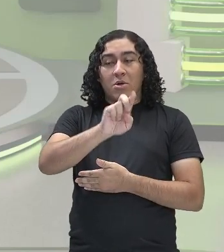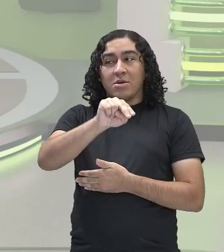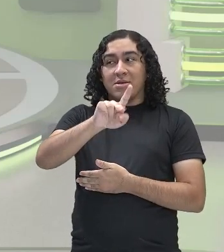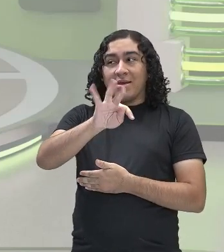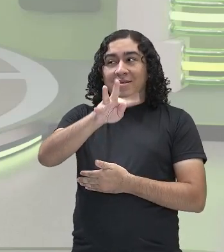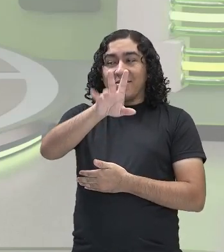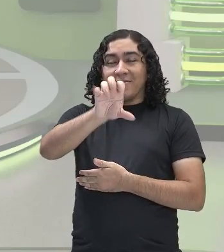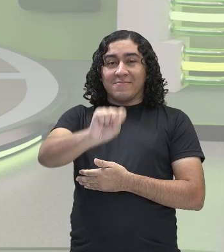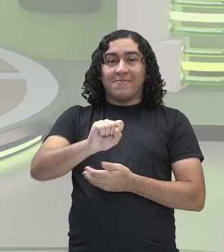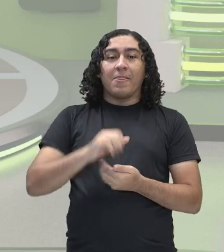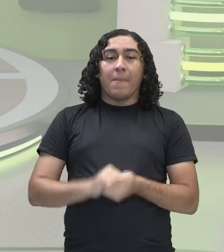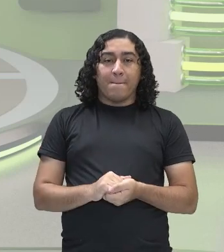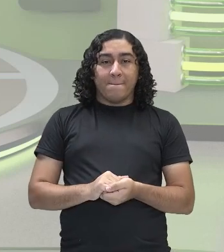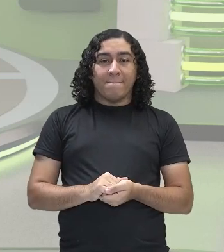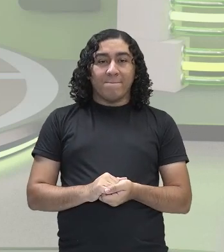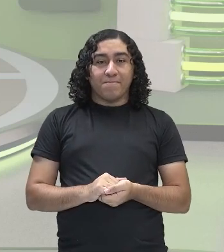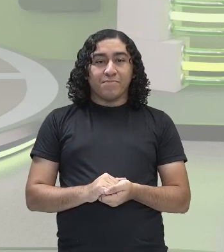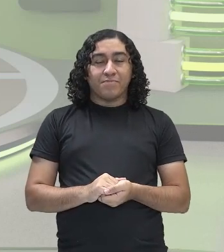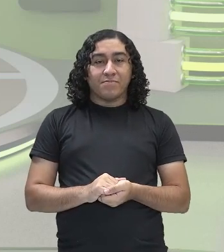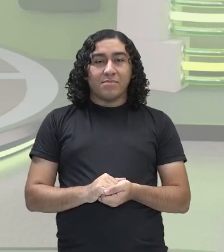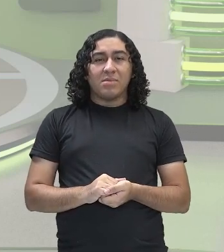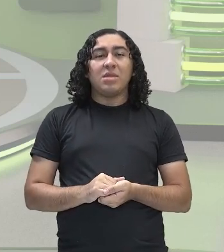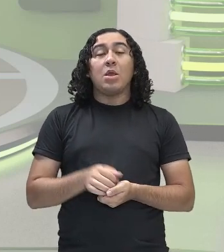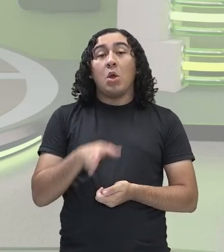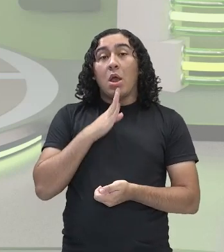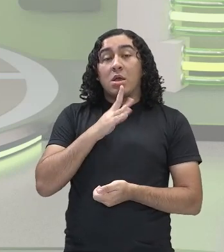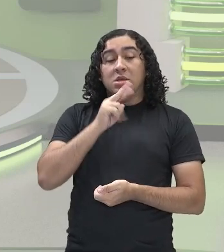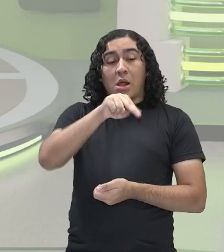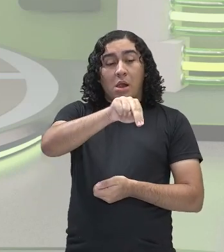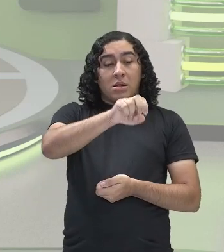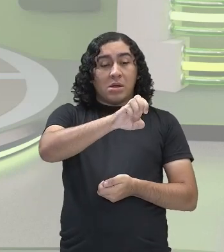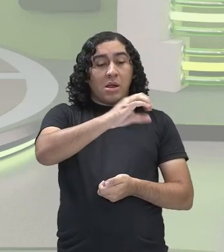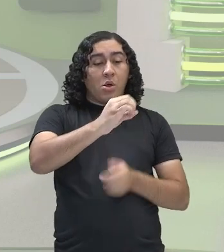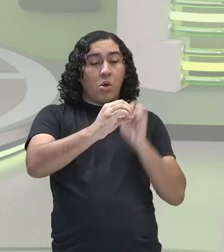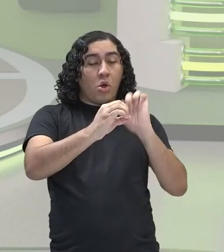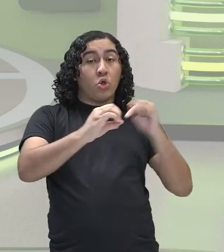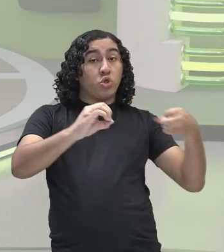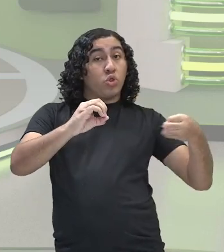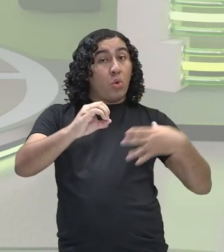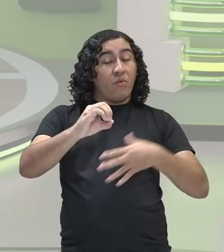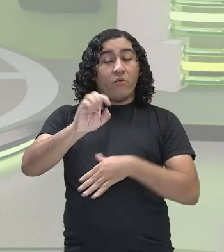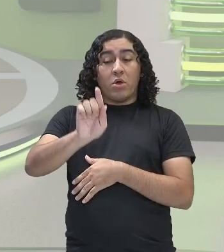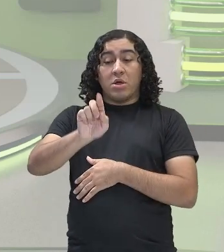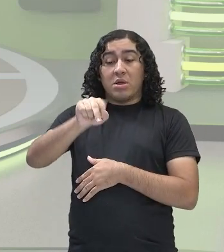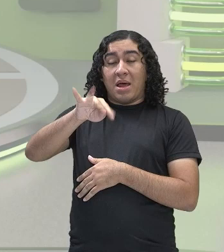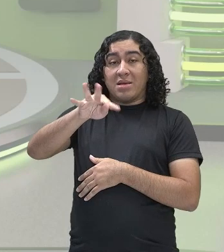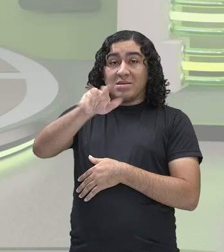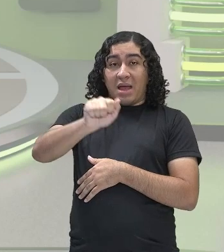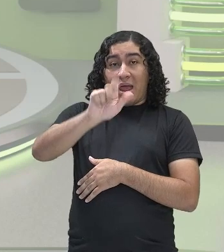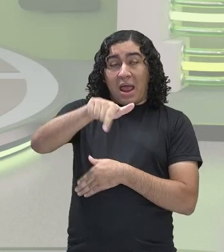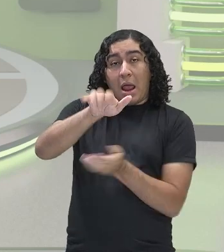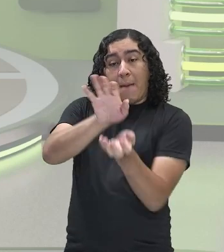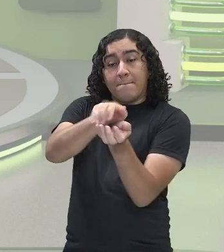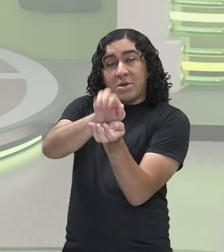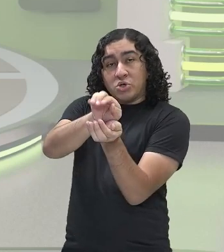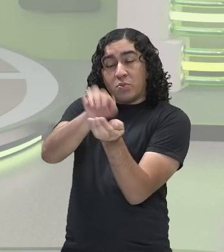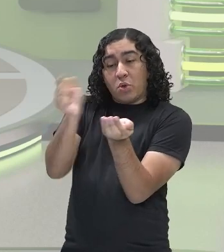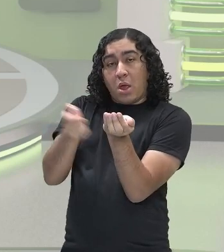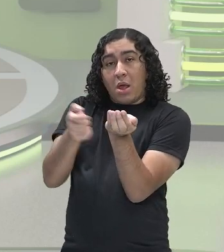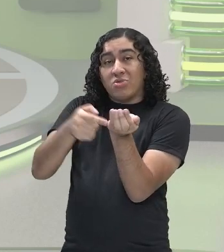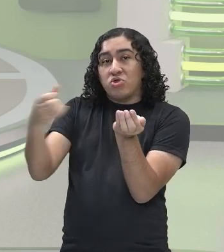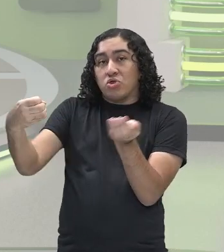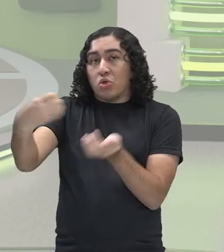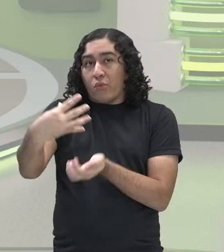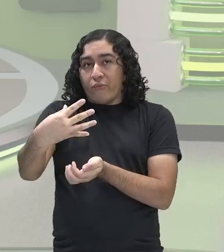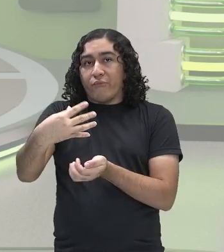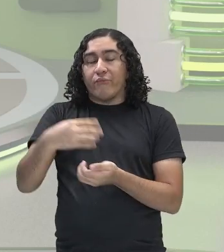pelo termo, pela etimologia, neo significa novo e gnata mandíbula. Uma curiosidade sobre esse grupo aí,